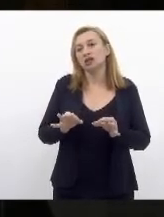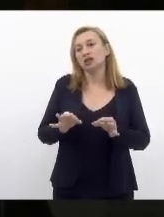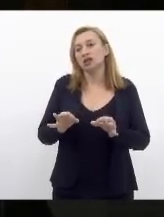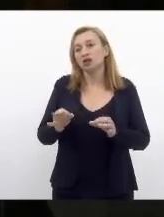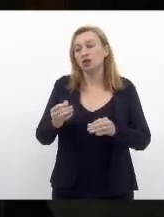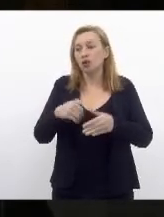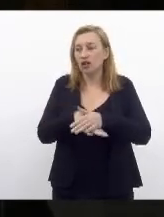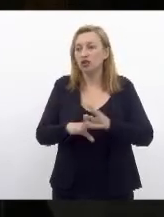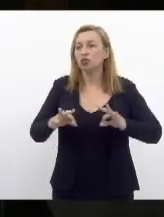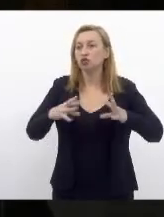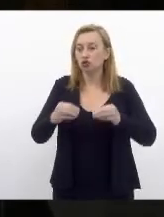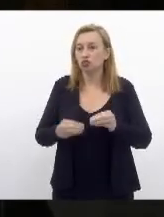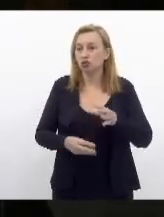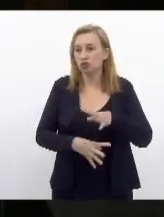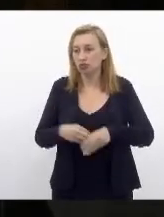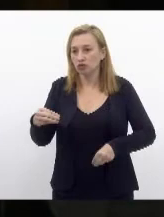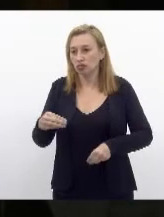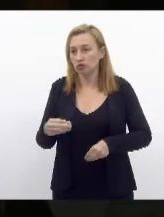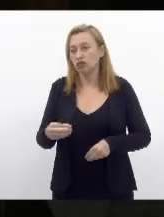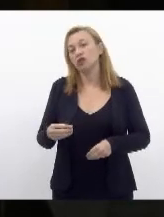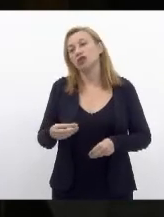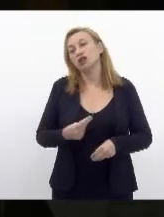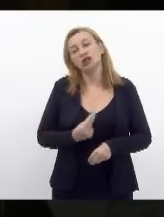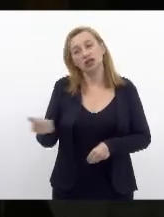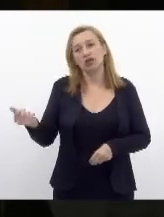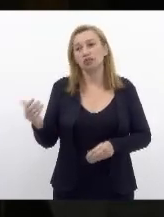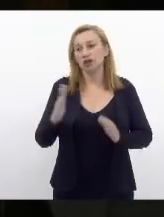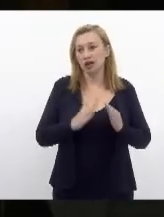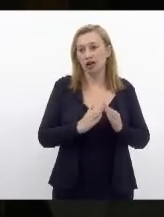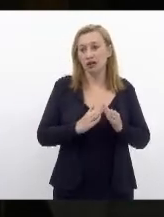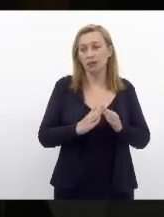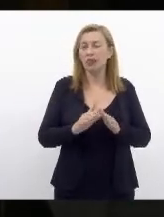esse rapaz armado que